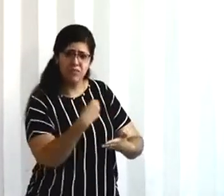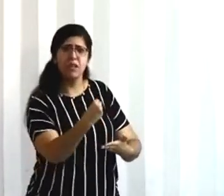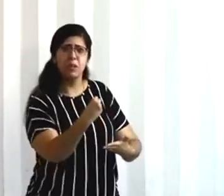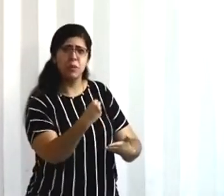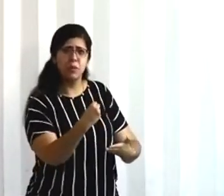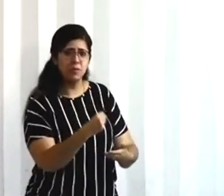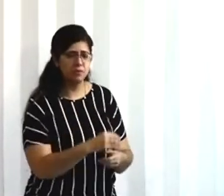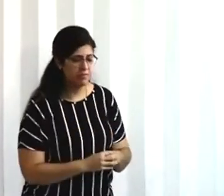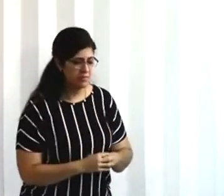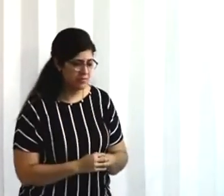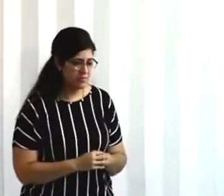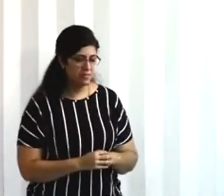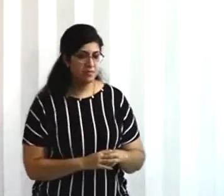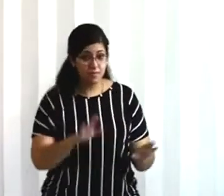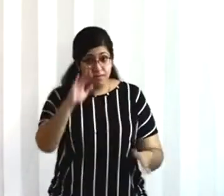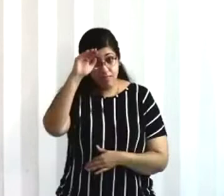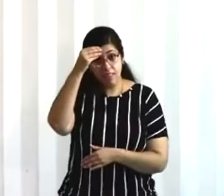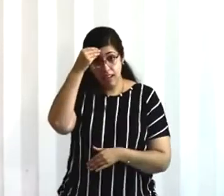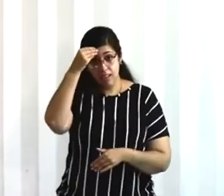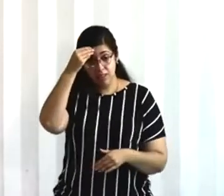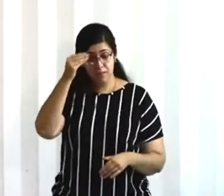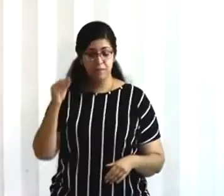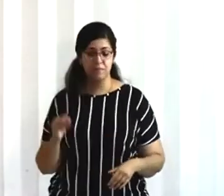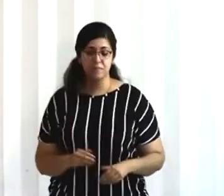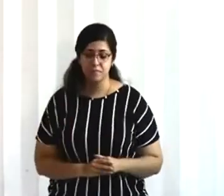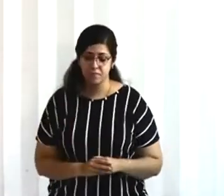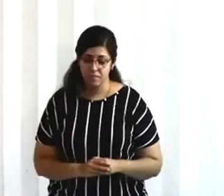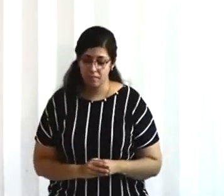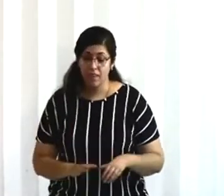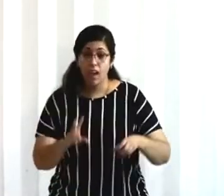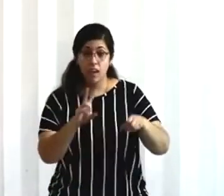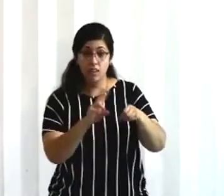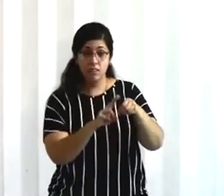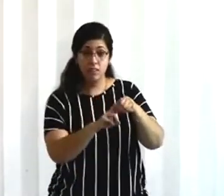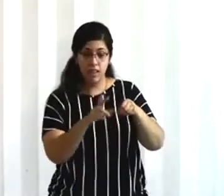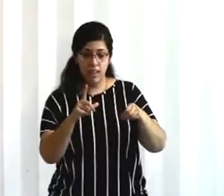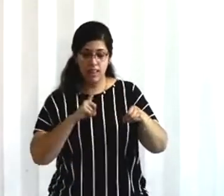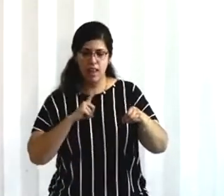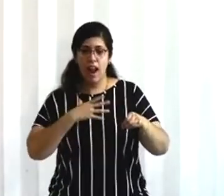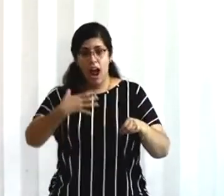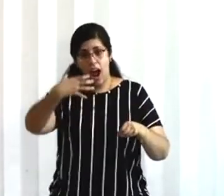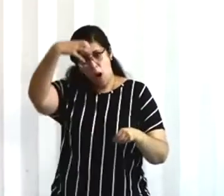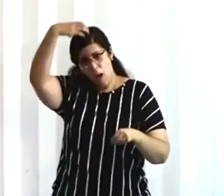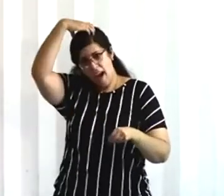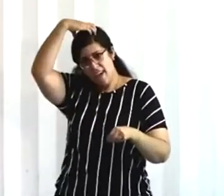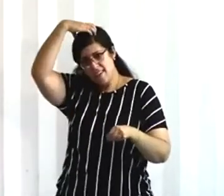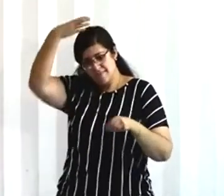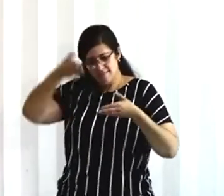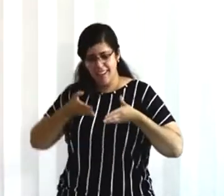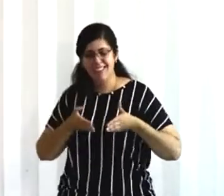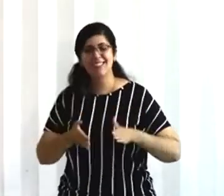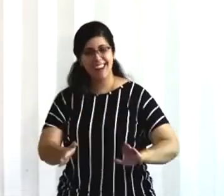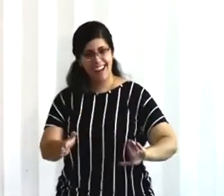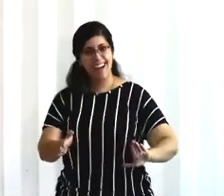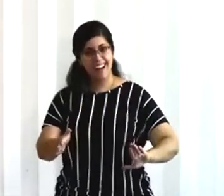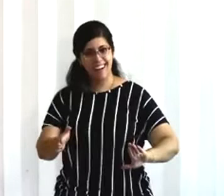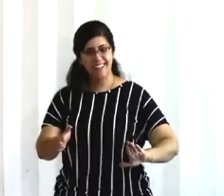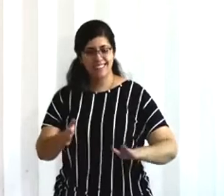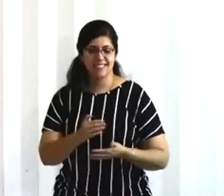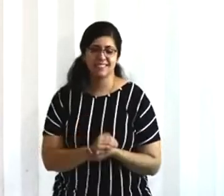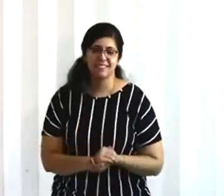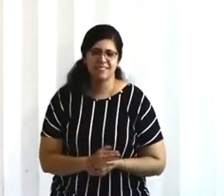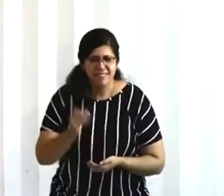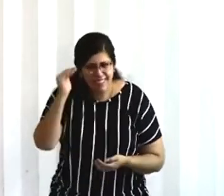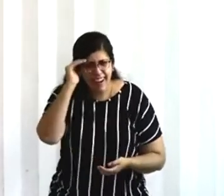e de uma virgem eu trarei o grande rei e libertador. É esse sinal, acaso, que